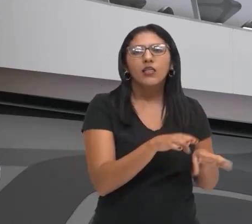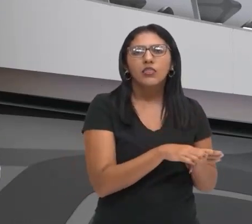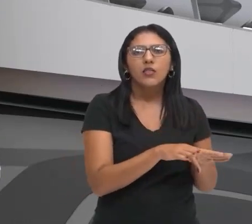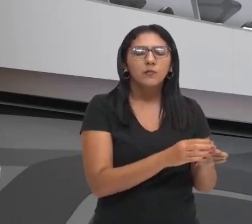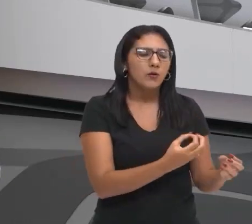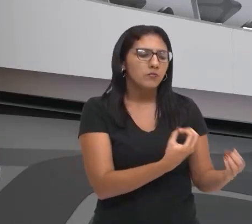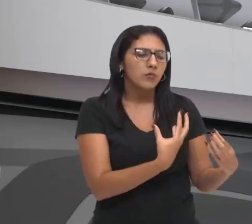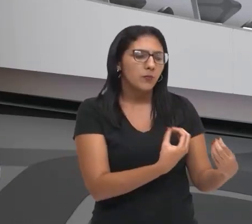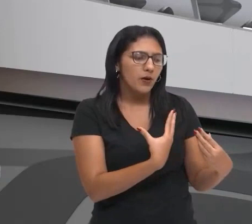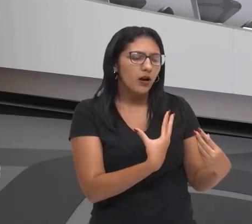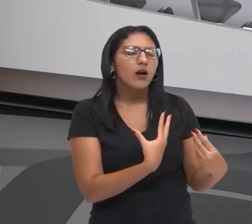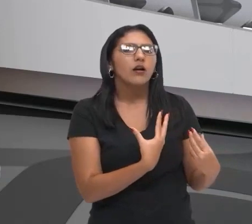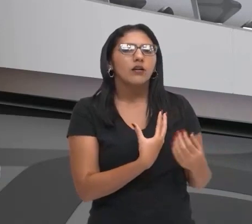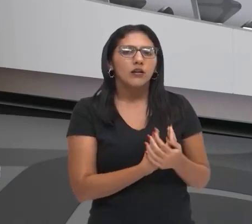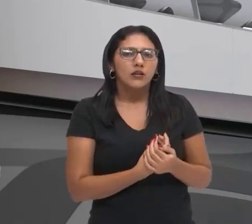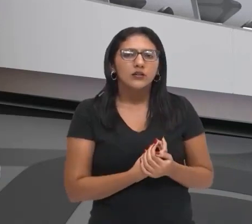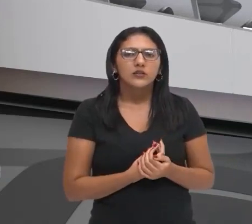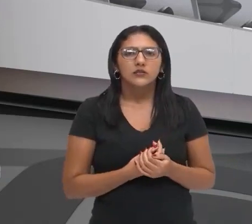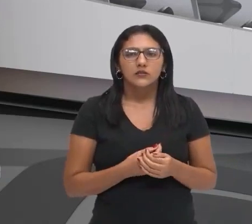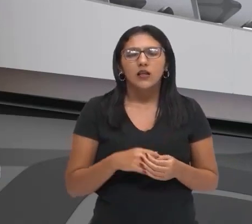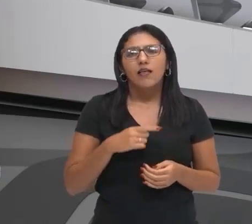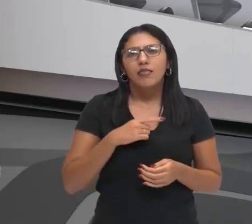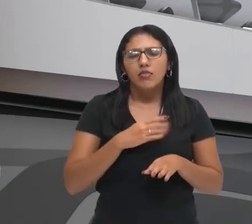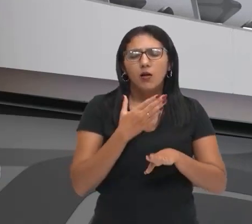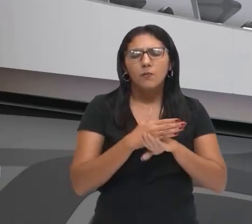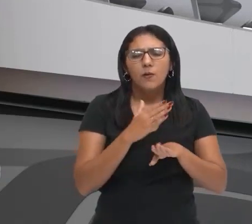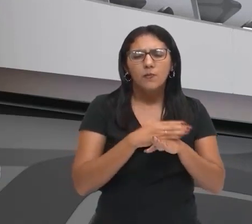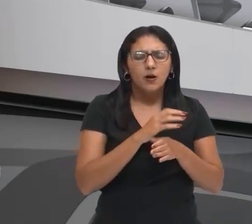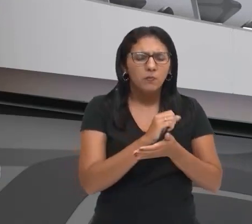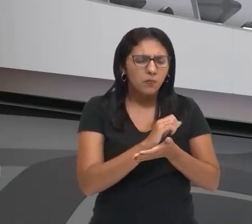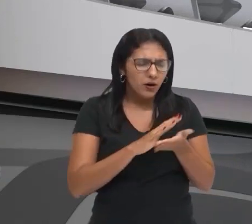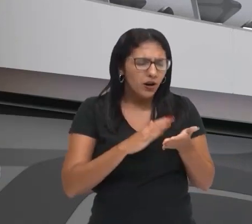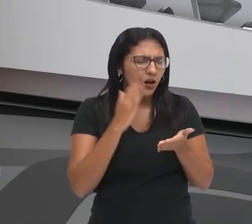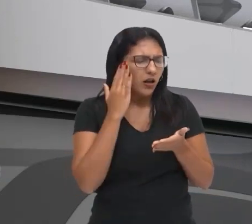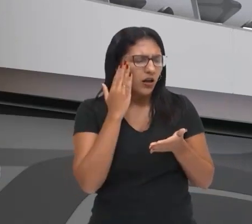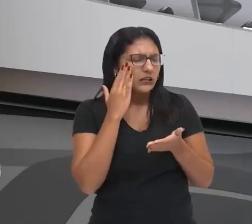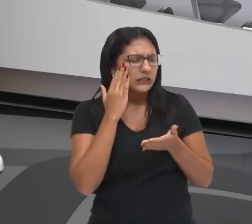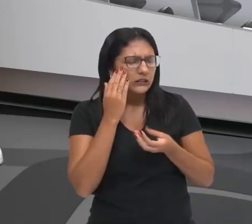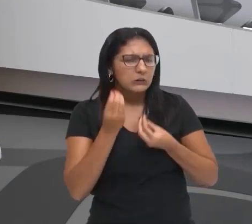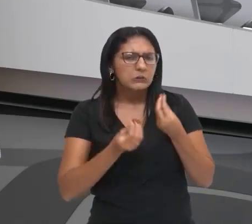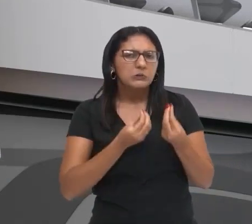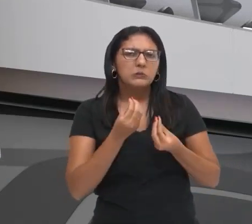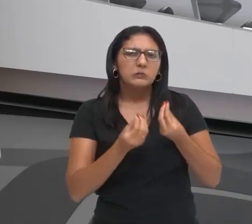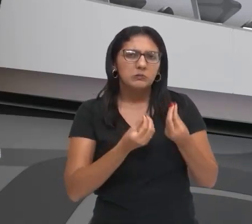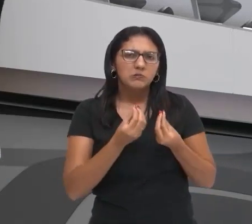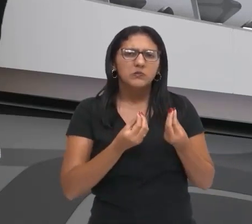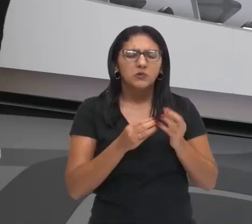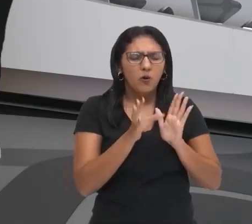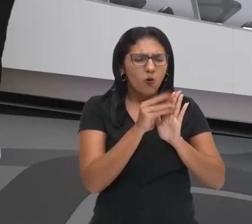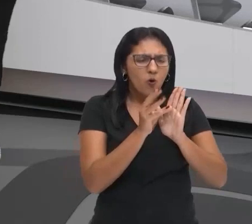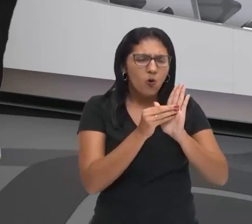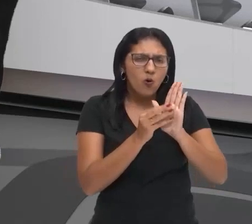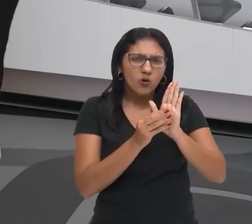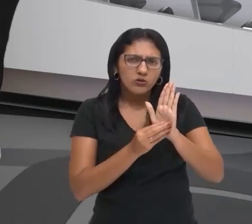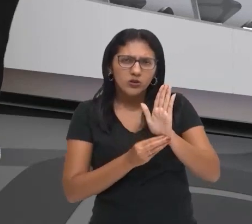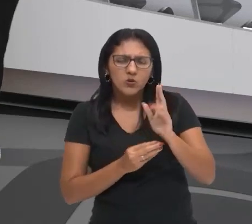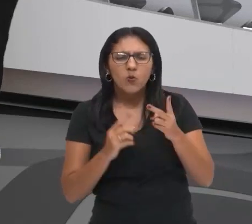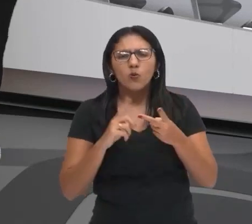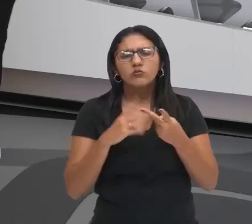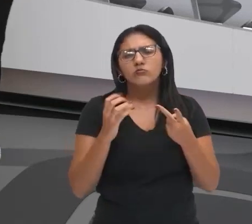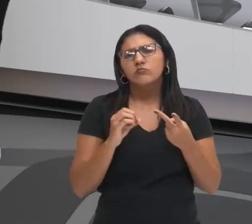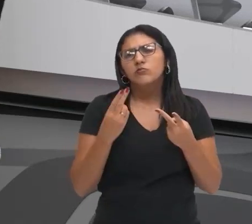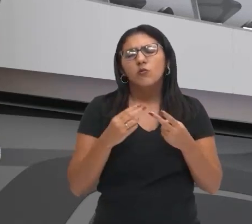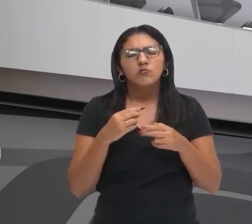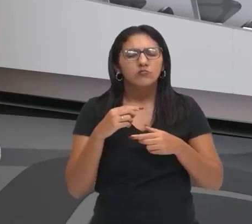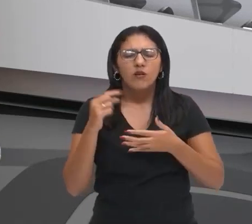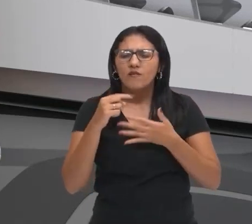ele expõe, que ele está fazendo o quê? Um exercício e fixando muito mais aquele conteúdo, aquela fórmula, e